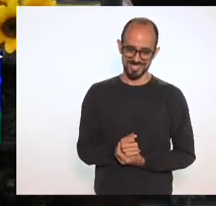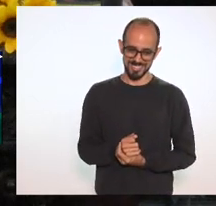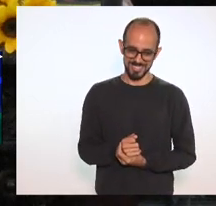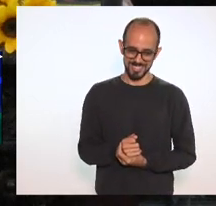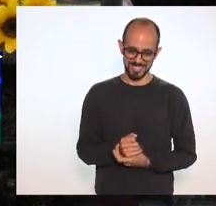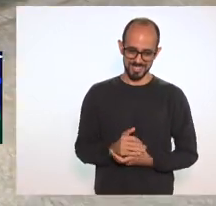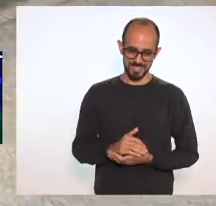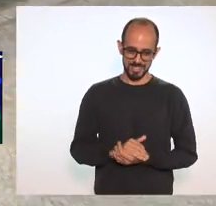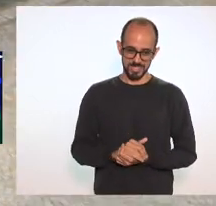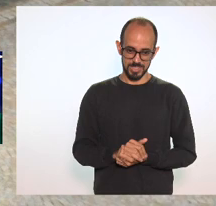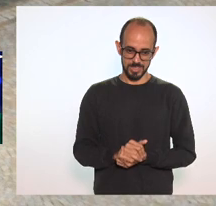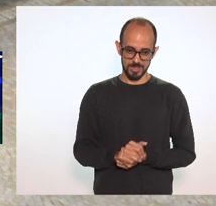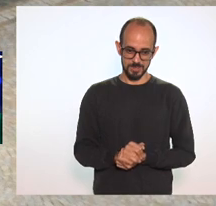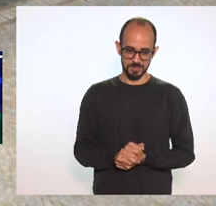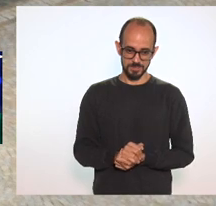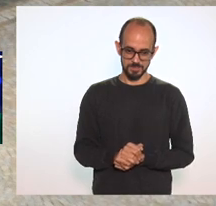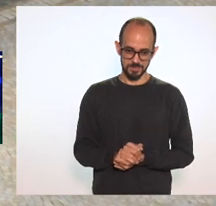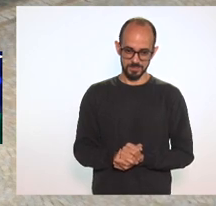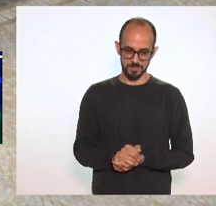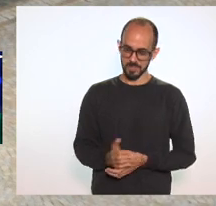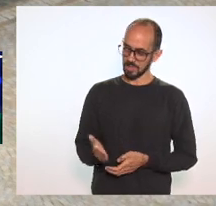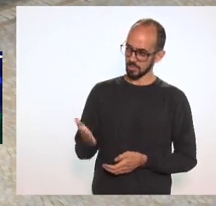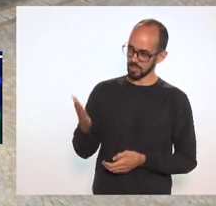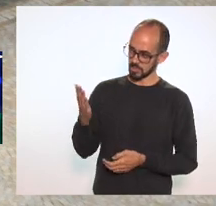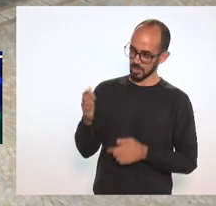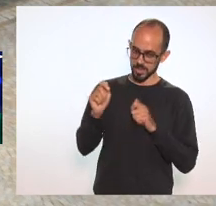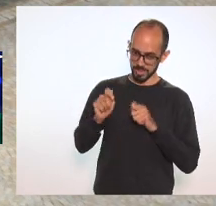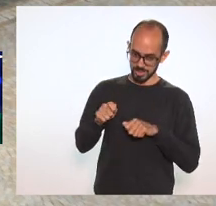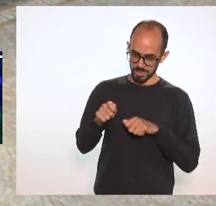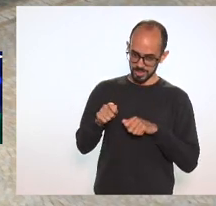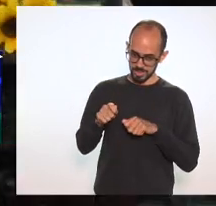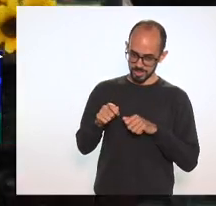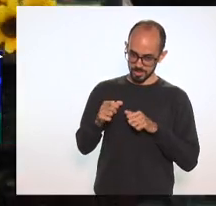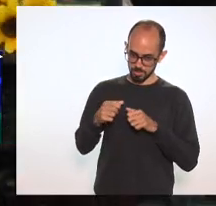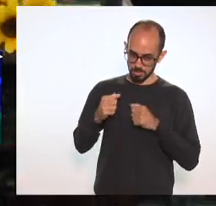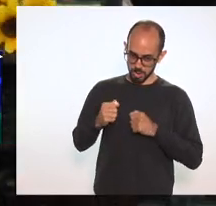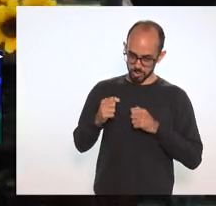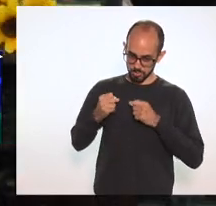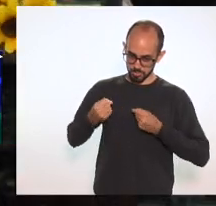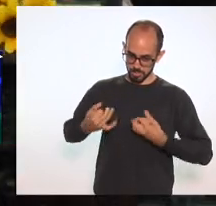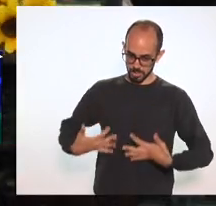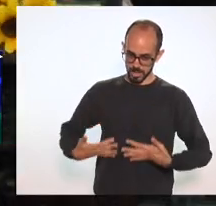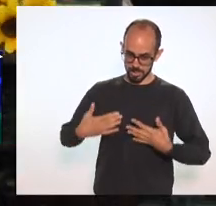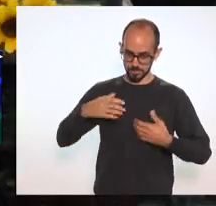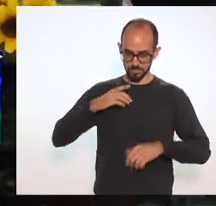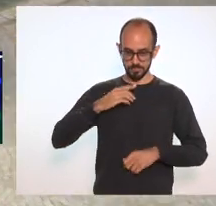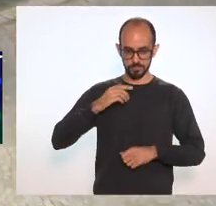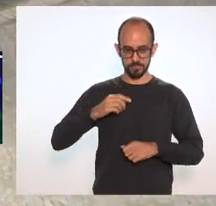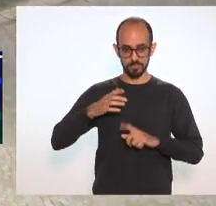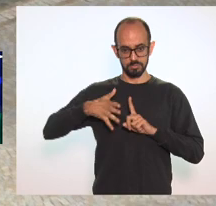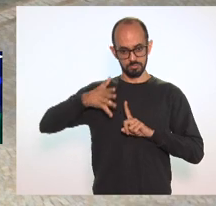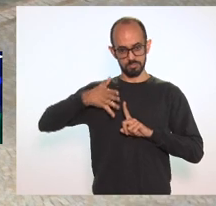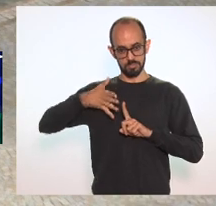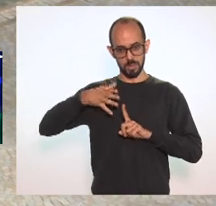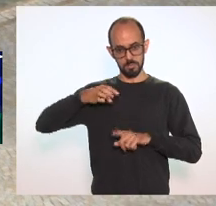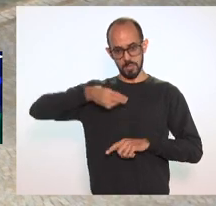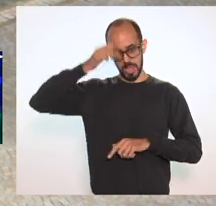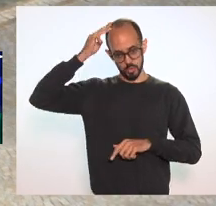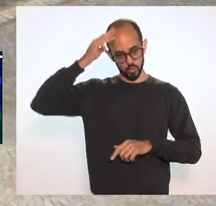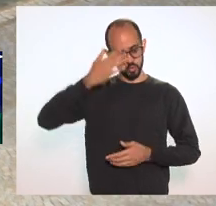é só você nem só me dá um possibilidade de explicar o que por favor é uma palavra Deputado Márcio seu